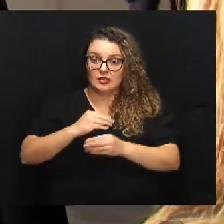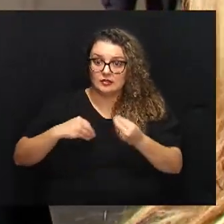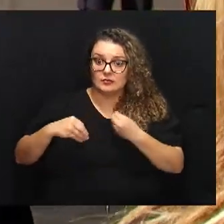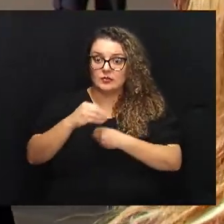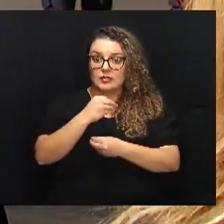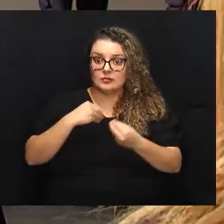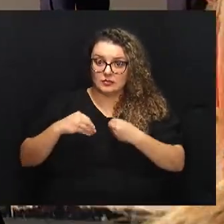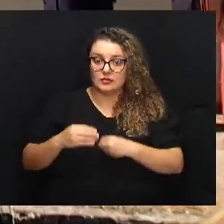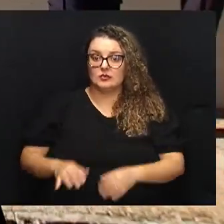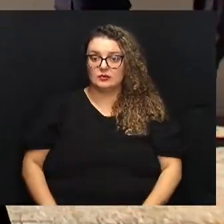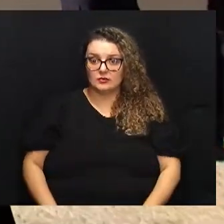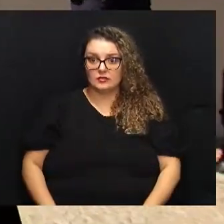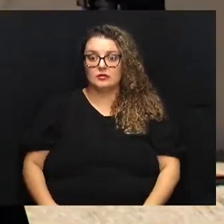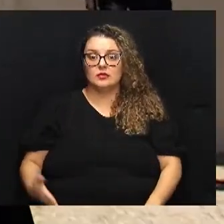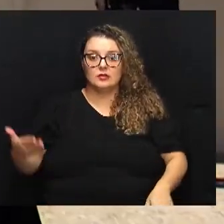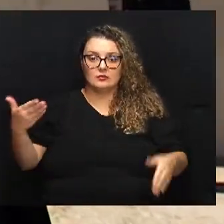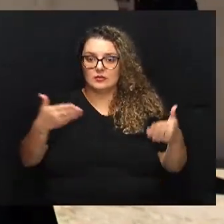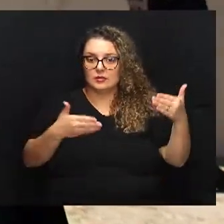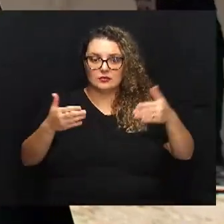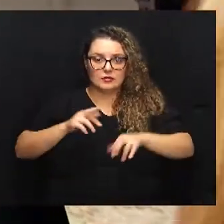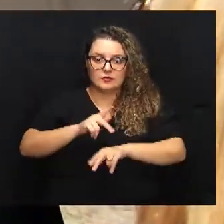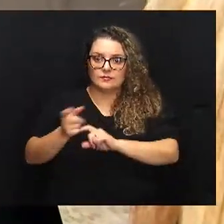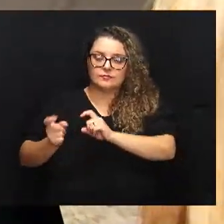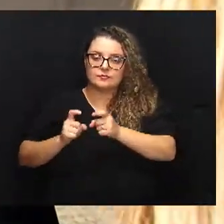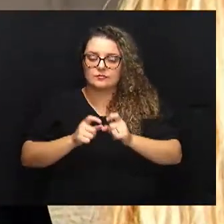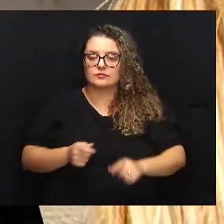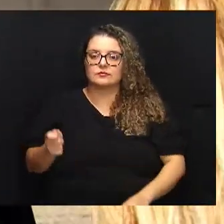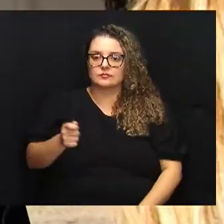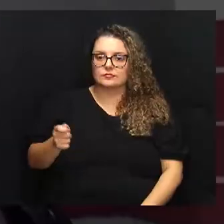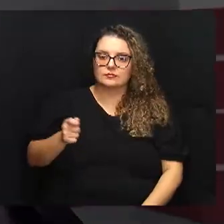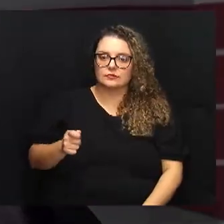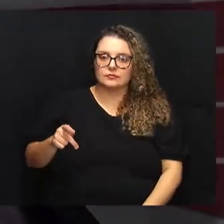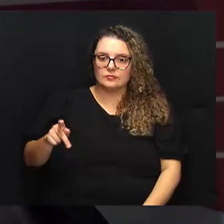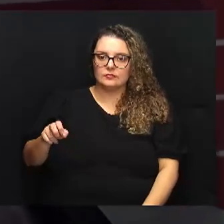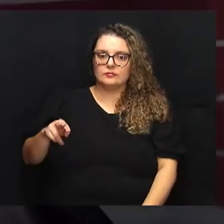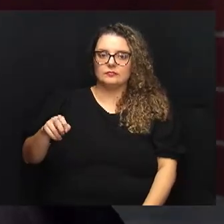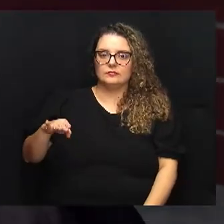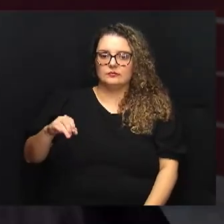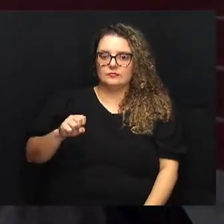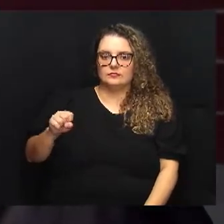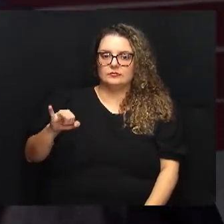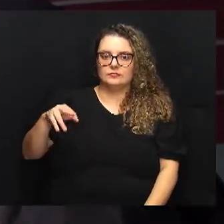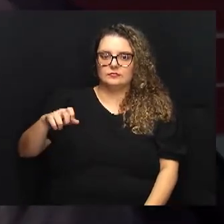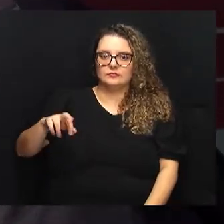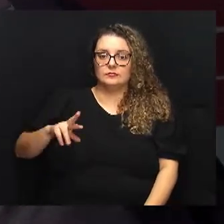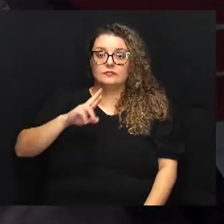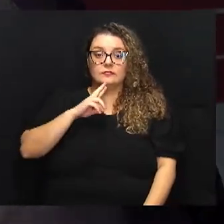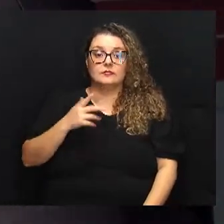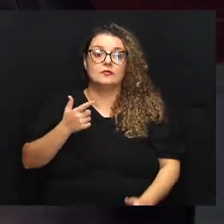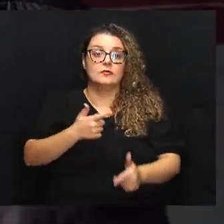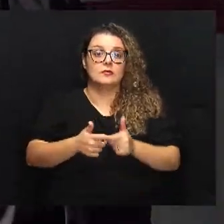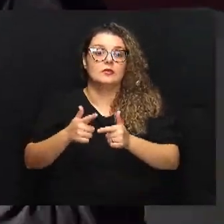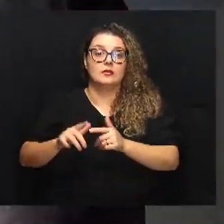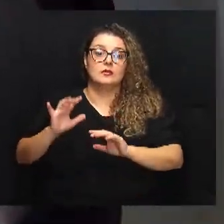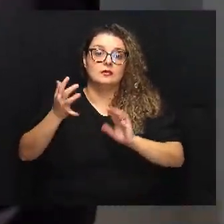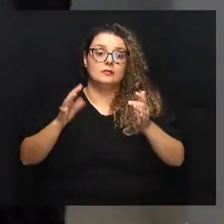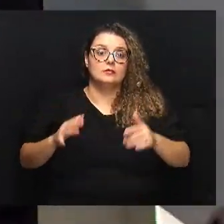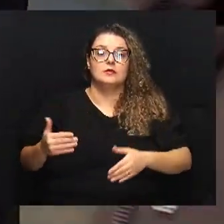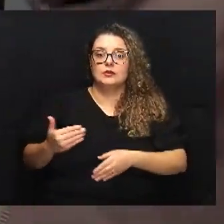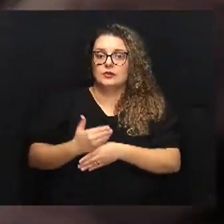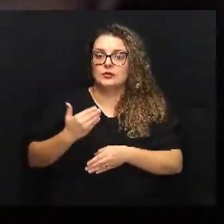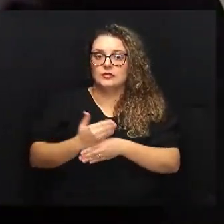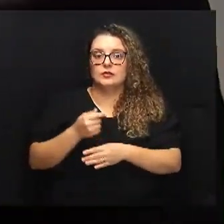né? Participamos de várias reuniões com a Associação dos Permissionários para resolver problemas que surgiram durante a obra,